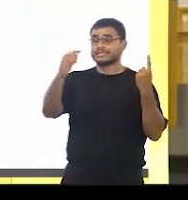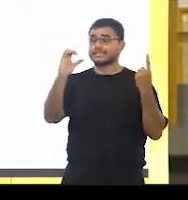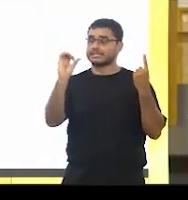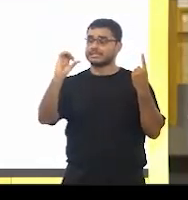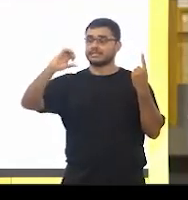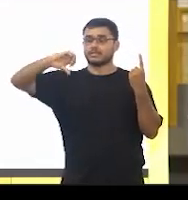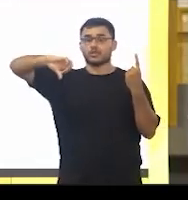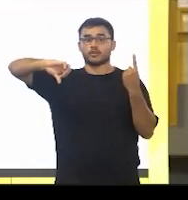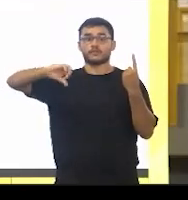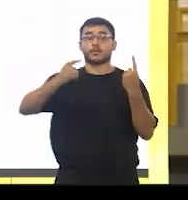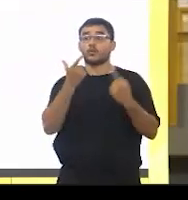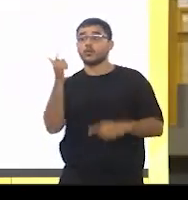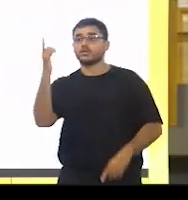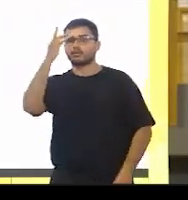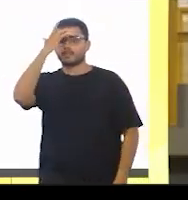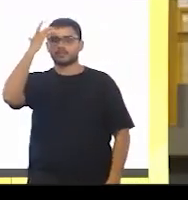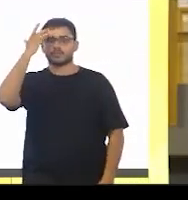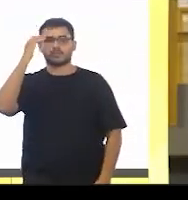829,1.